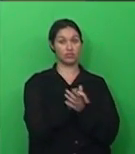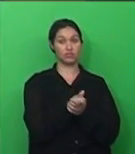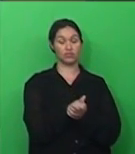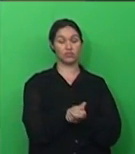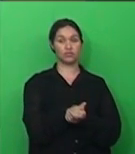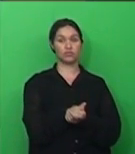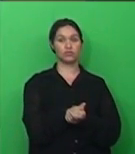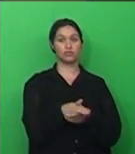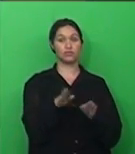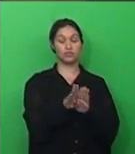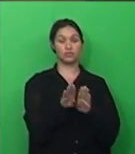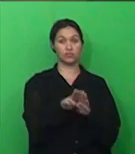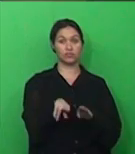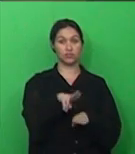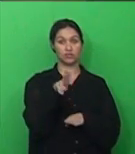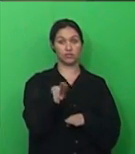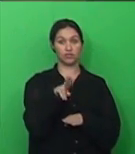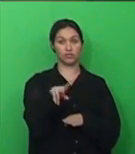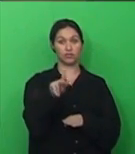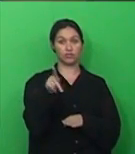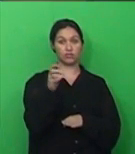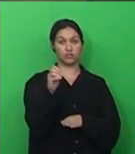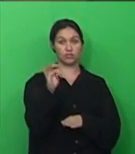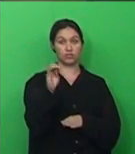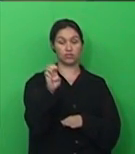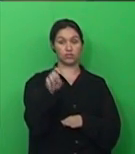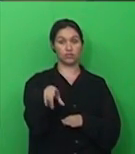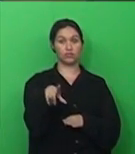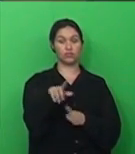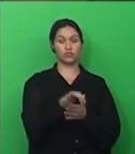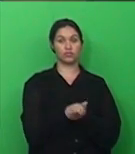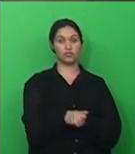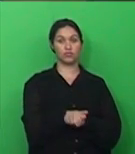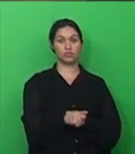hospedaram com apoio no hotel